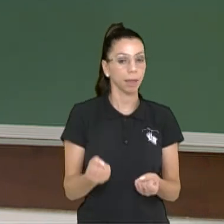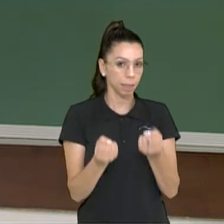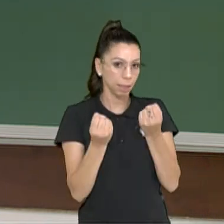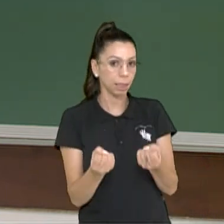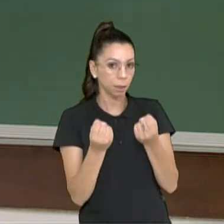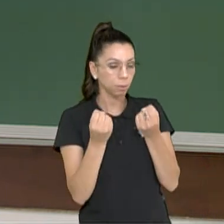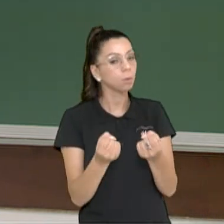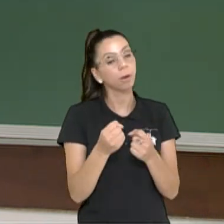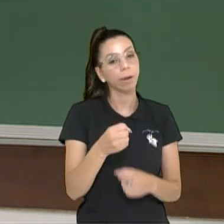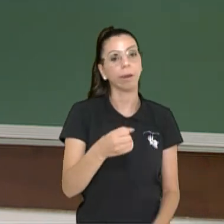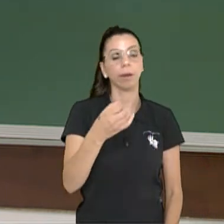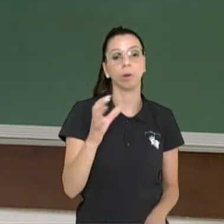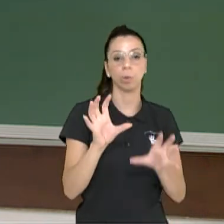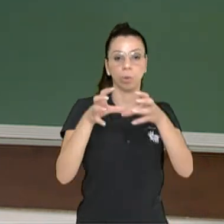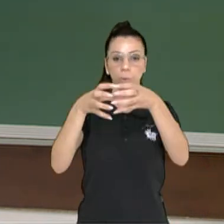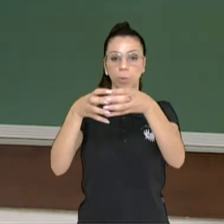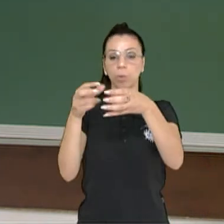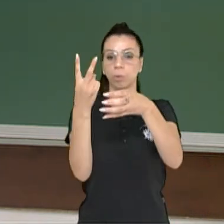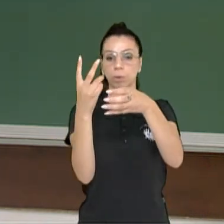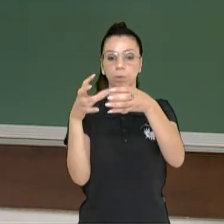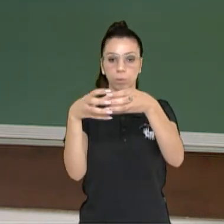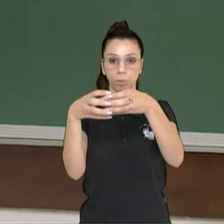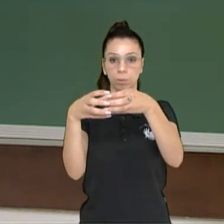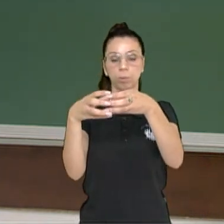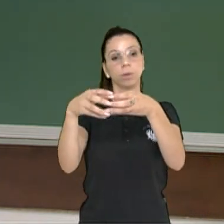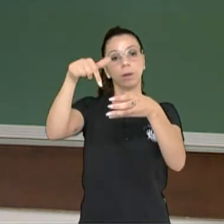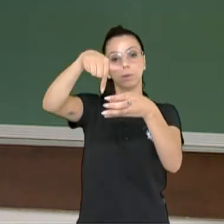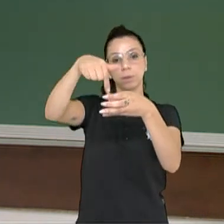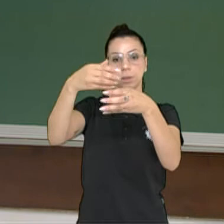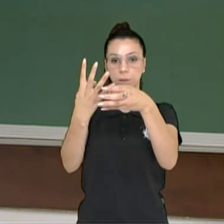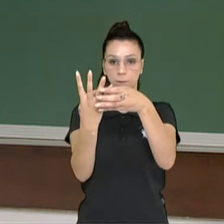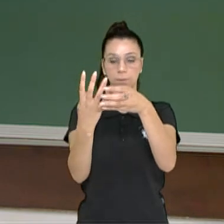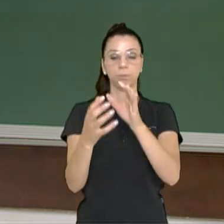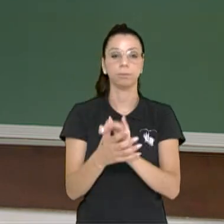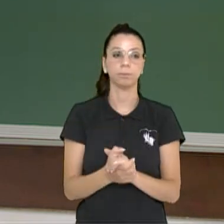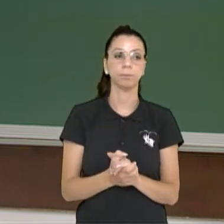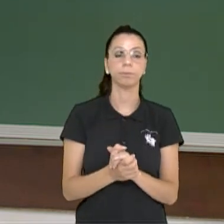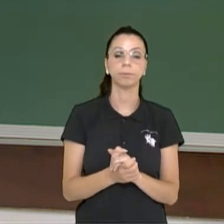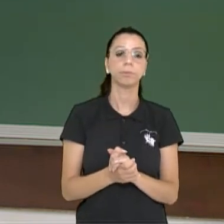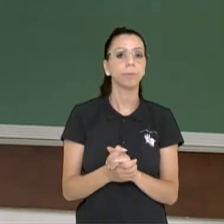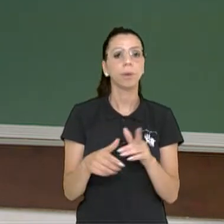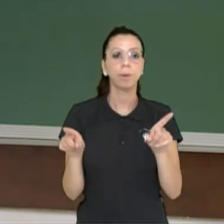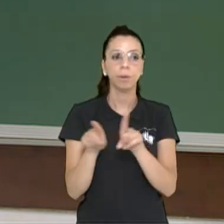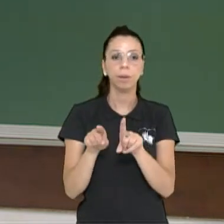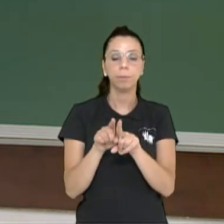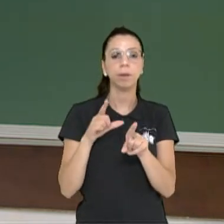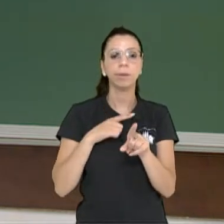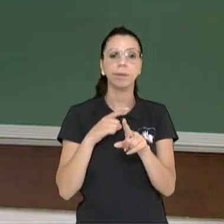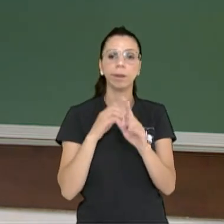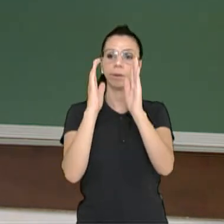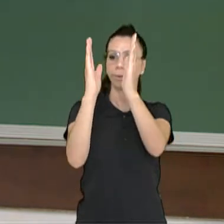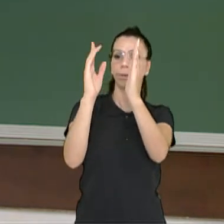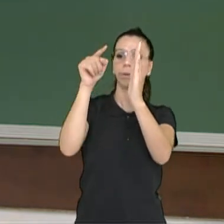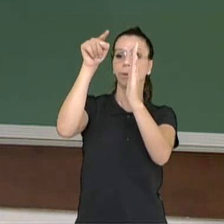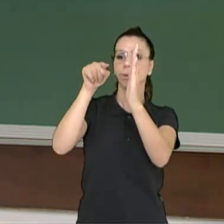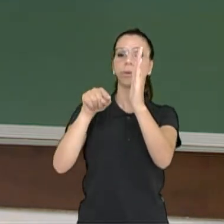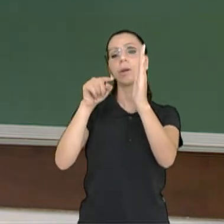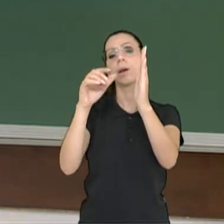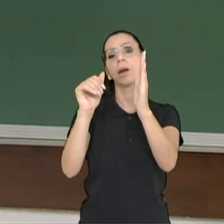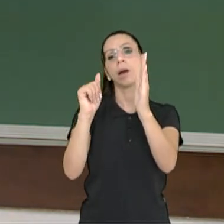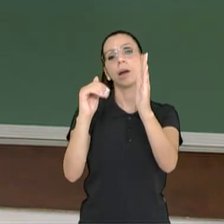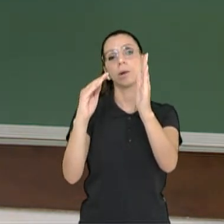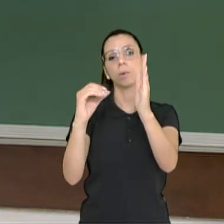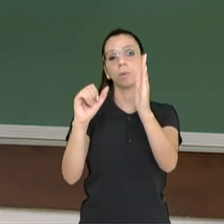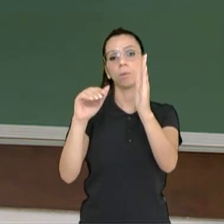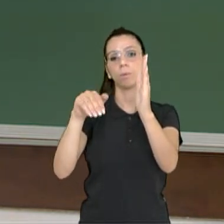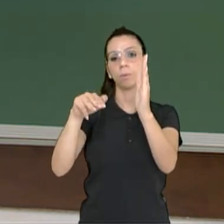grupo, tá? Então aqui, vejam, se eu for somar as frequências acumuladas, eu tenho 3, porque eu só tenho 3 aqui. Então, uma forma bem